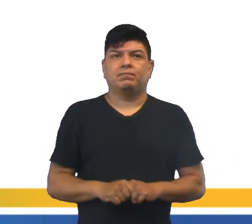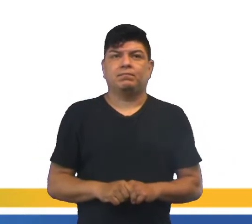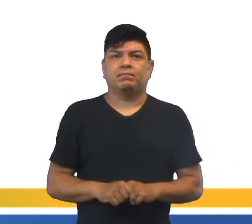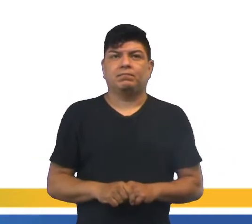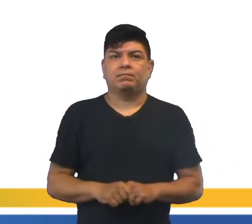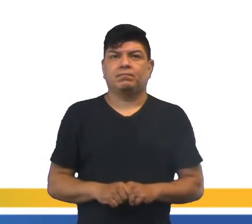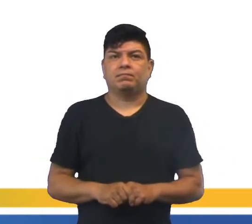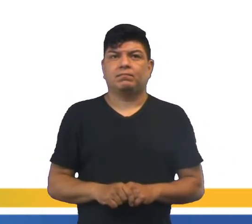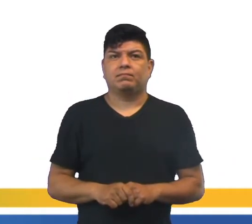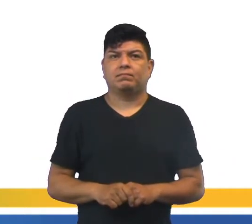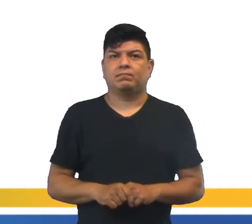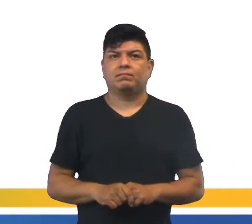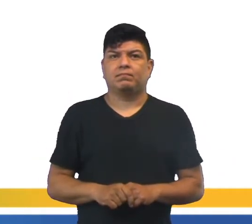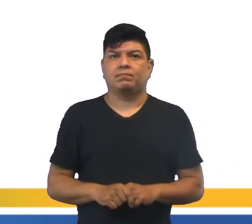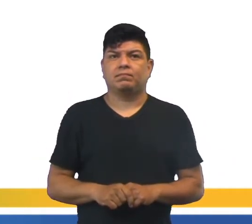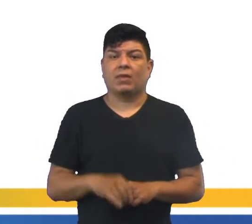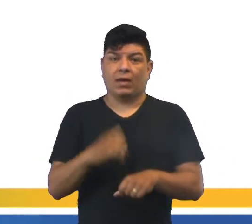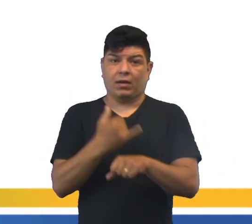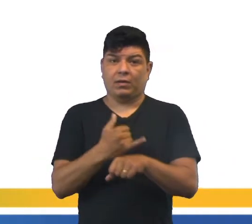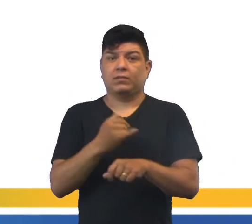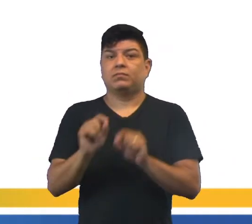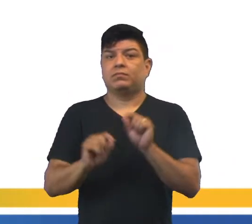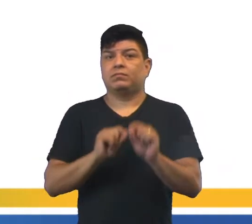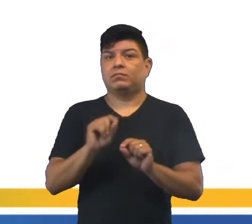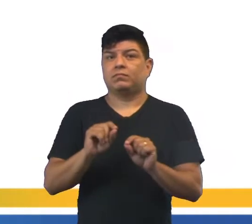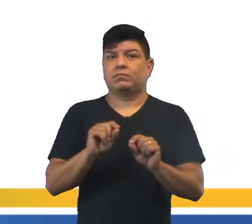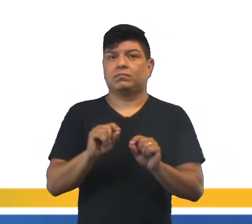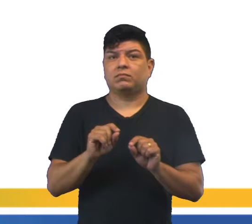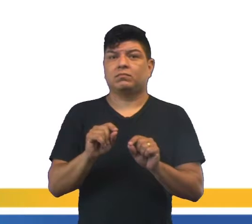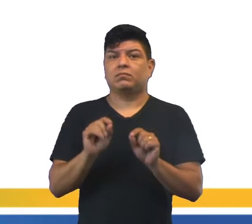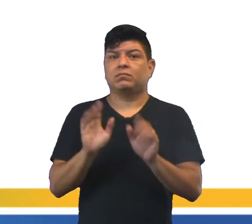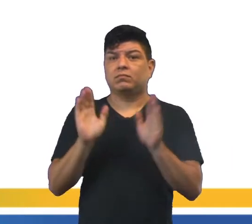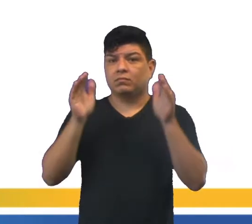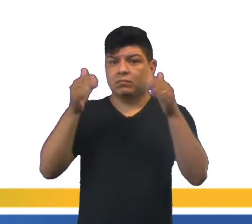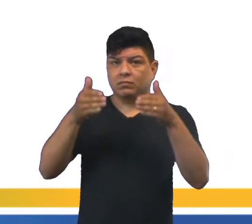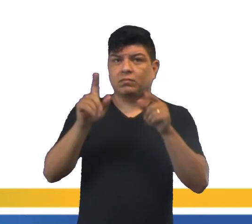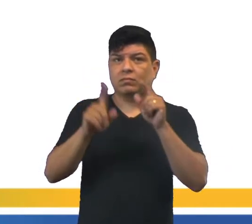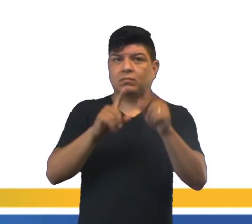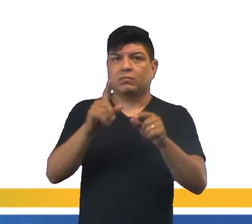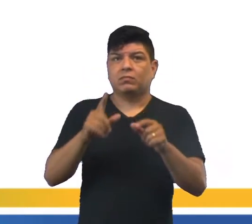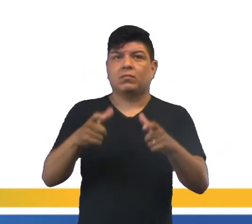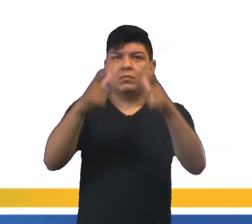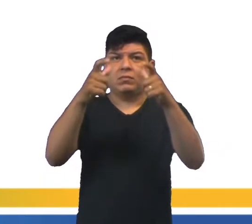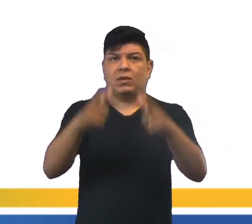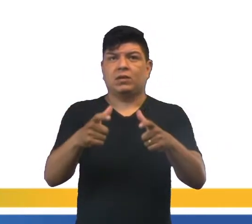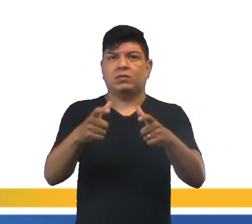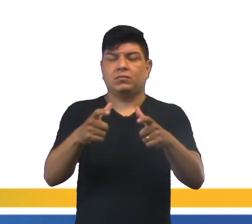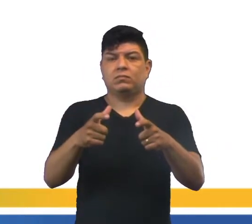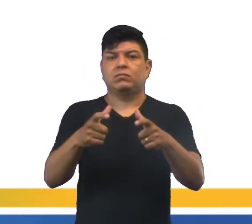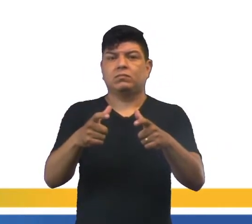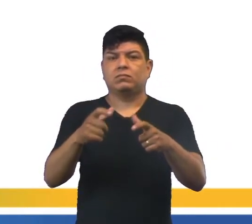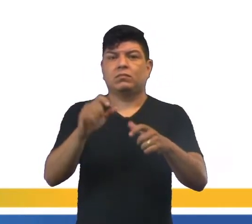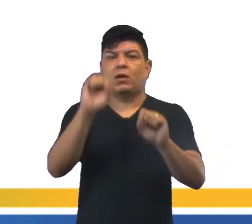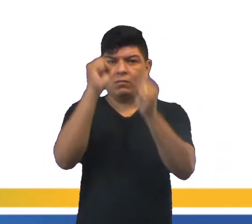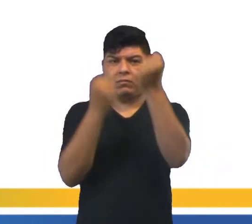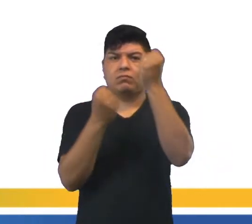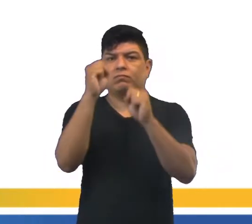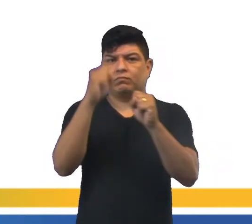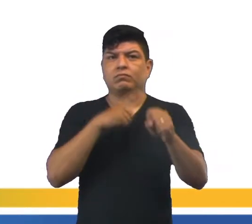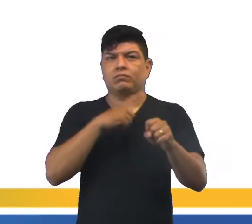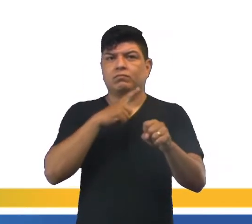Então, esses metais, eles são direcionados para as siderúrgicas, né? Para a siderurgia